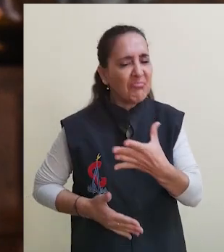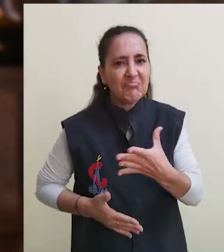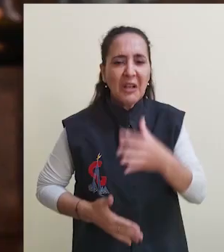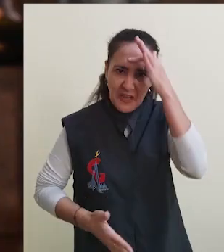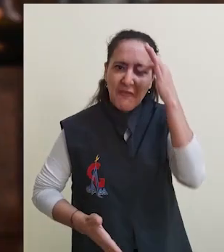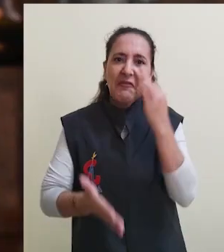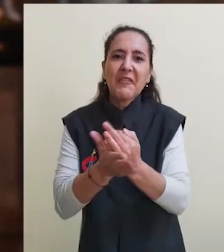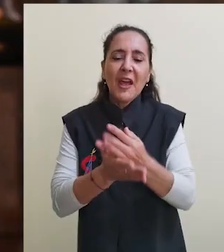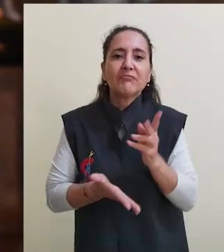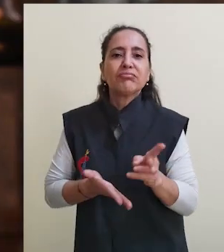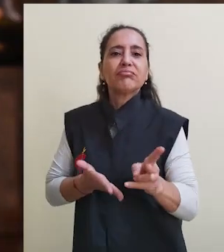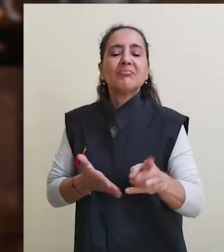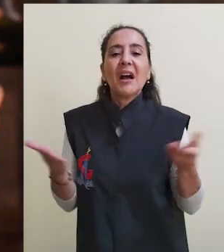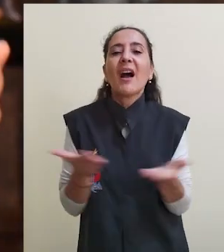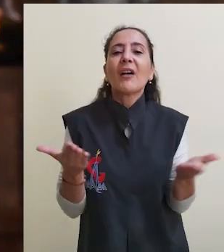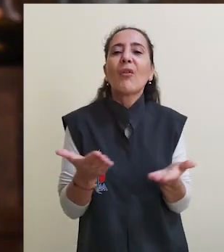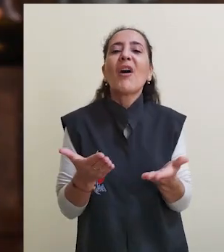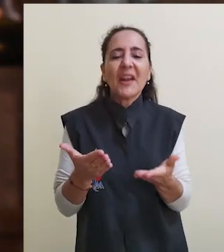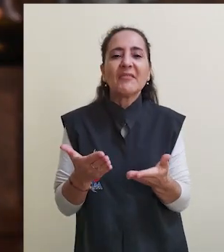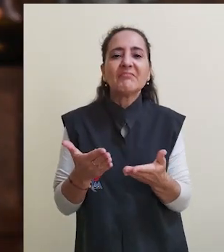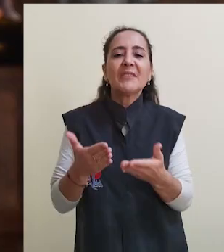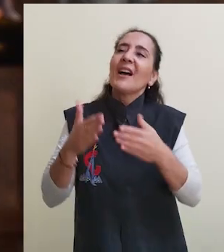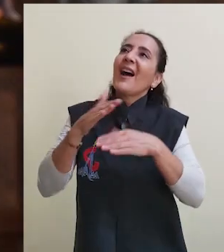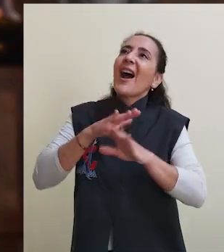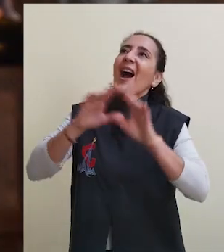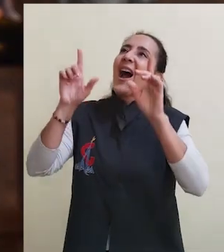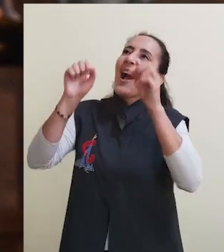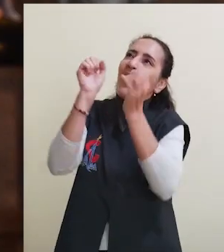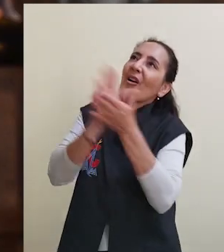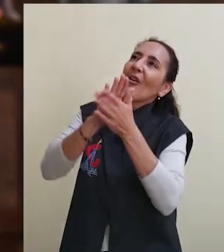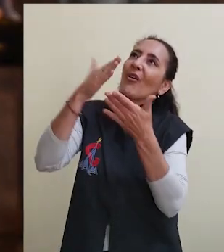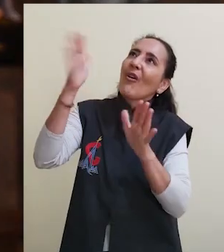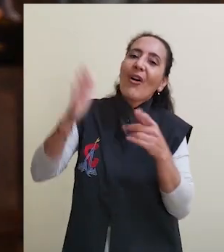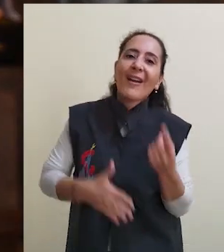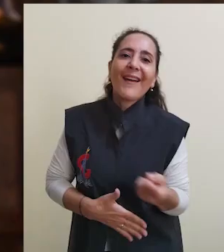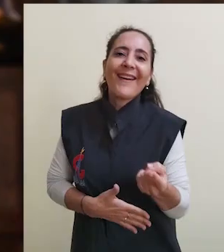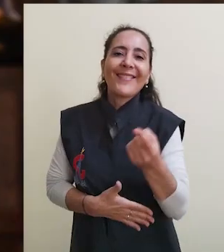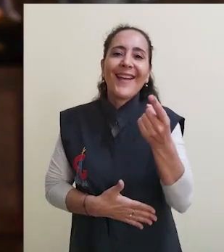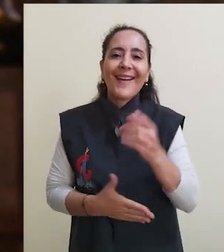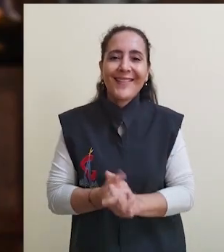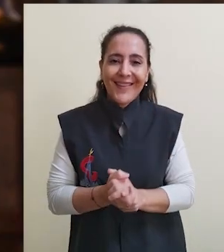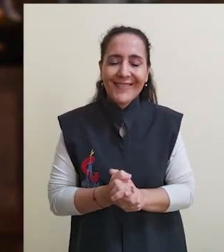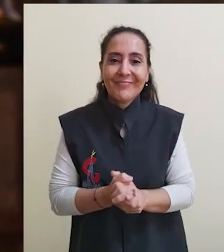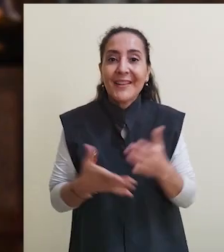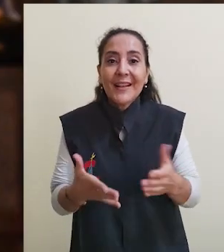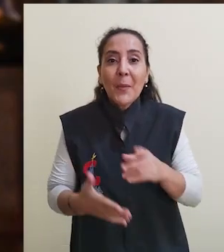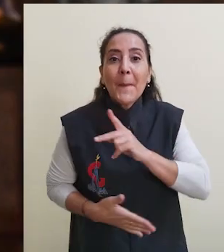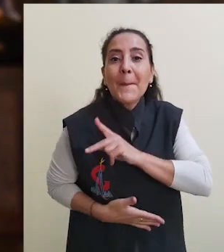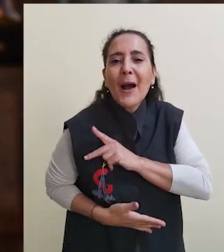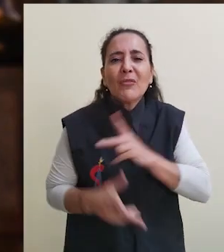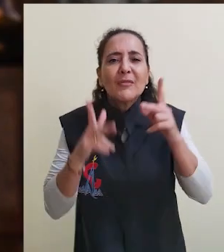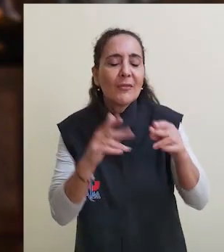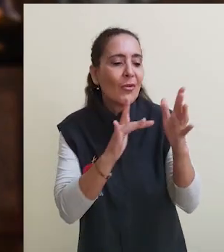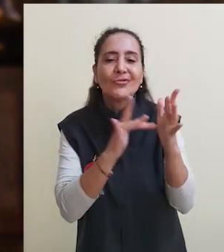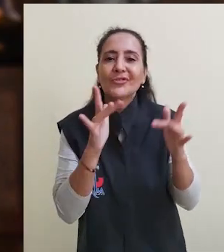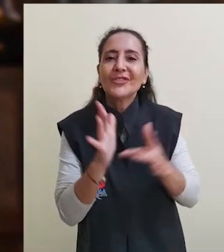completei a corrida e guardei a fé. E agora está reservada para mim a coroa da glória, né, que o justo juiz me dará.